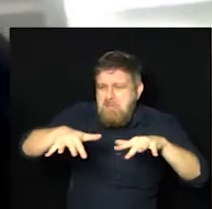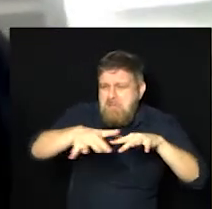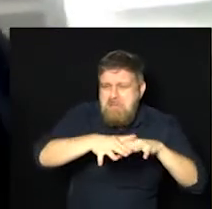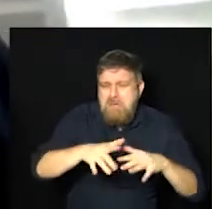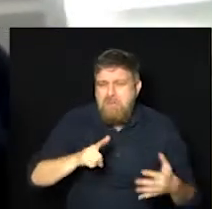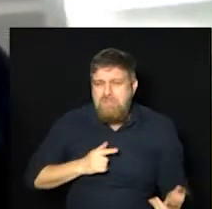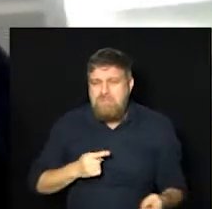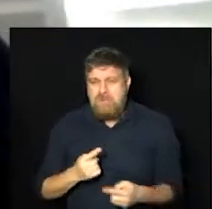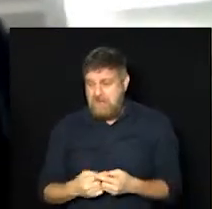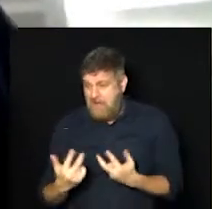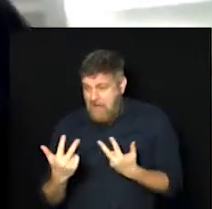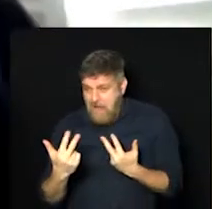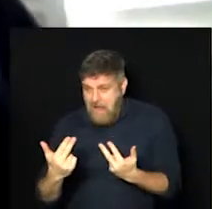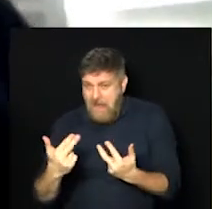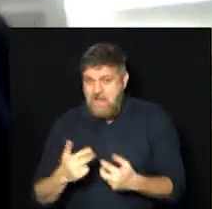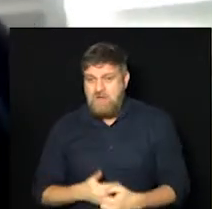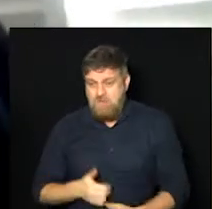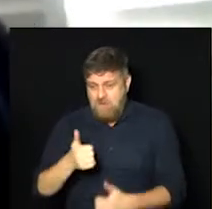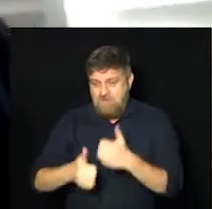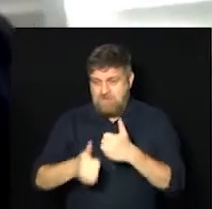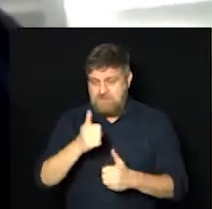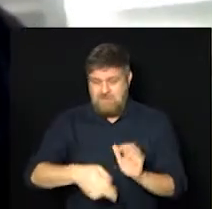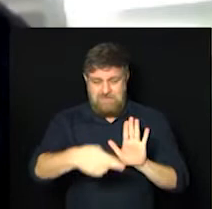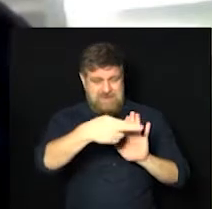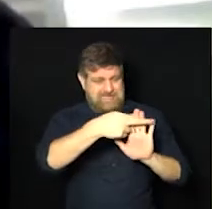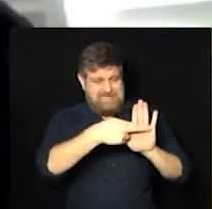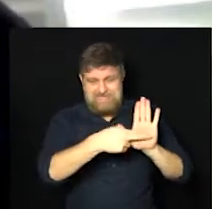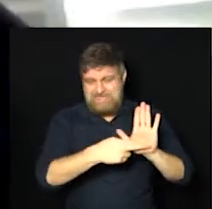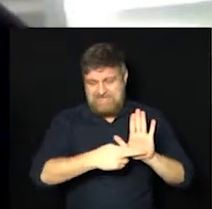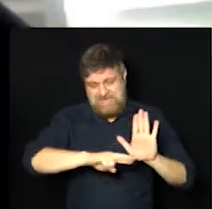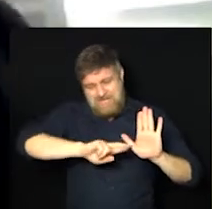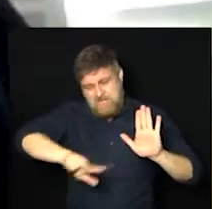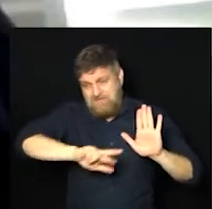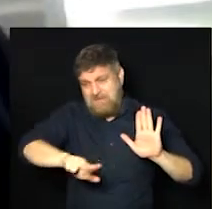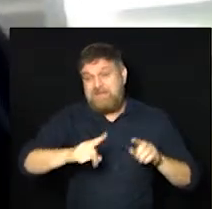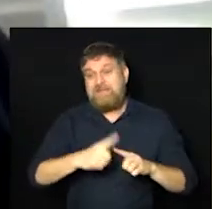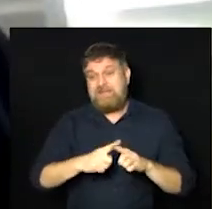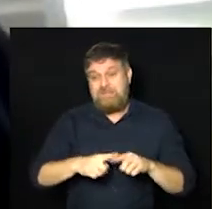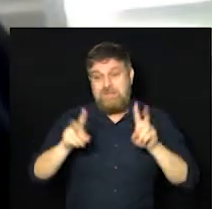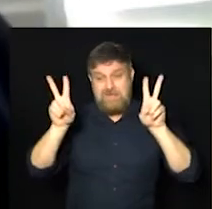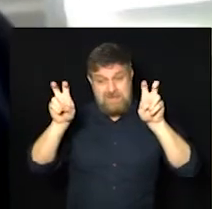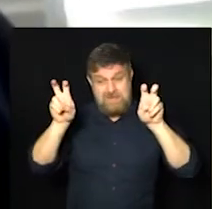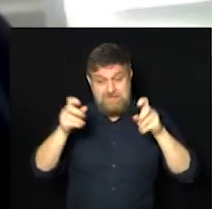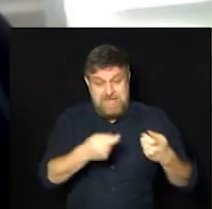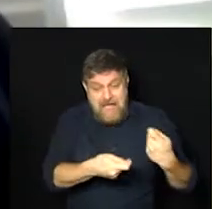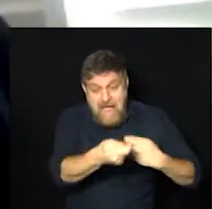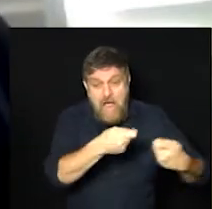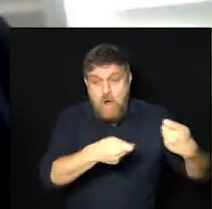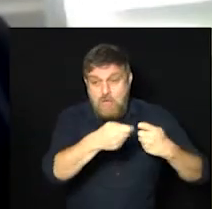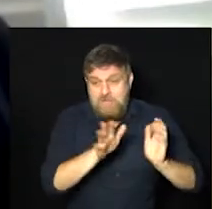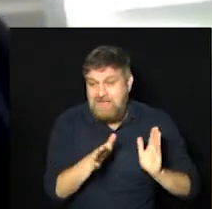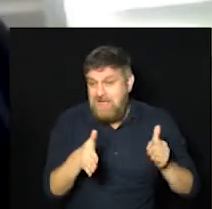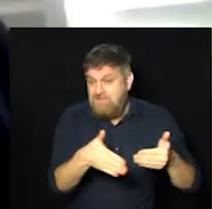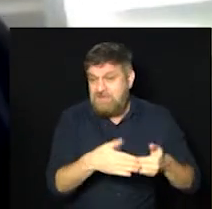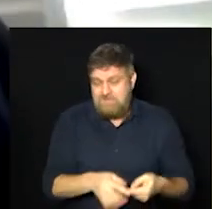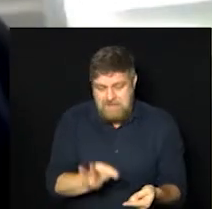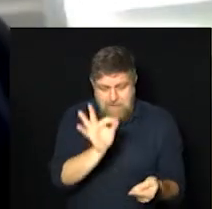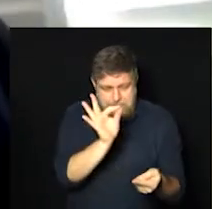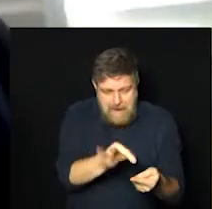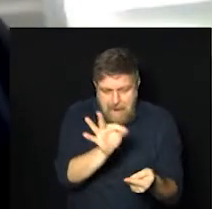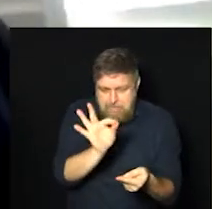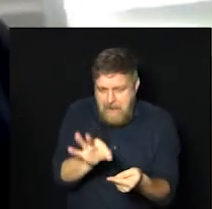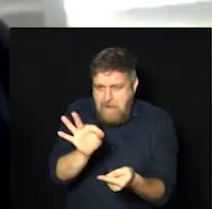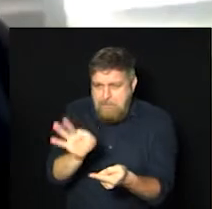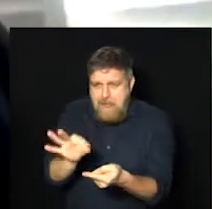o do futebol, que deixe isso claro, e até por uma questão econômica, estrutural... Sim. De fazer uma testagem de